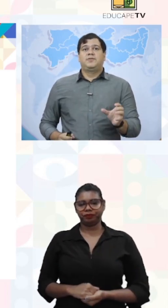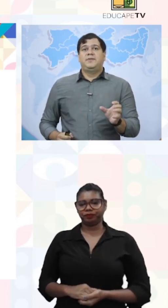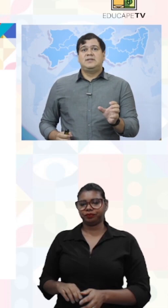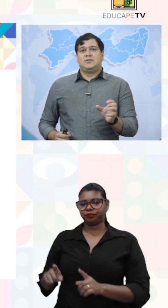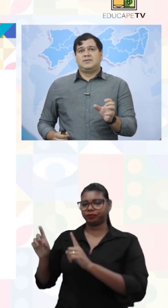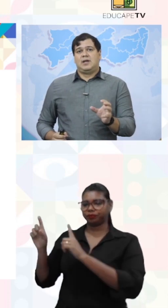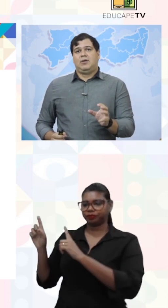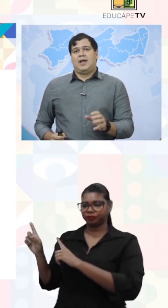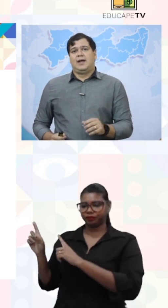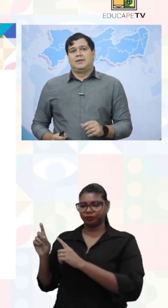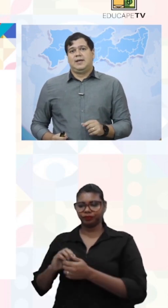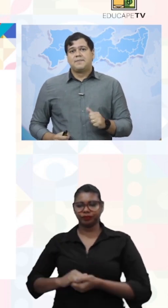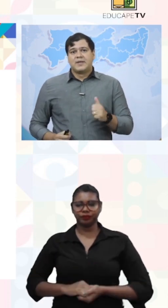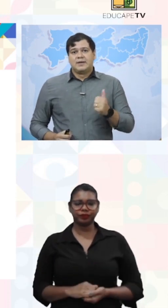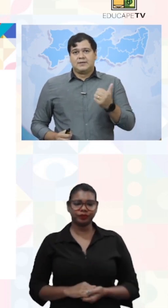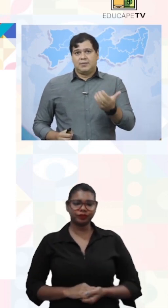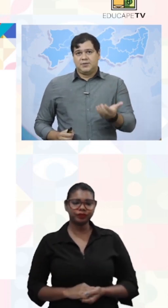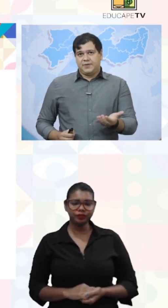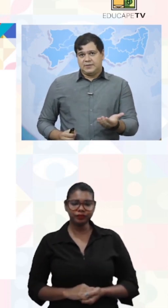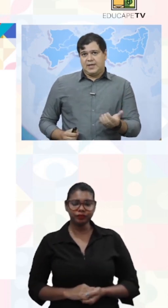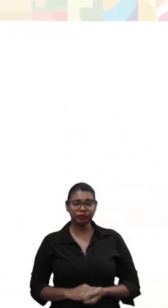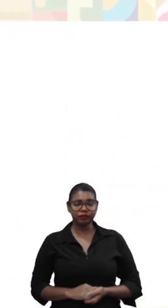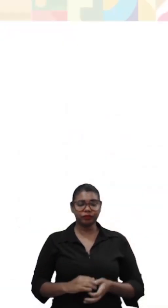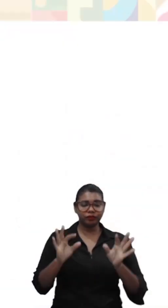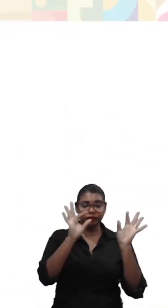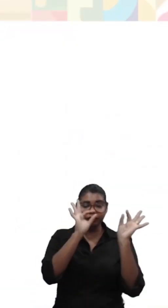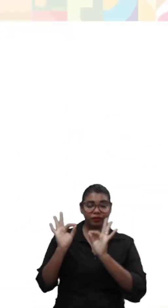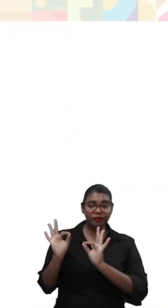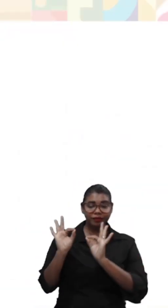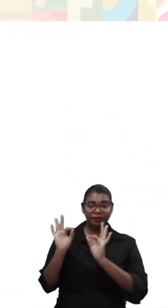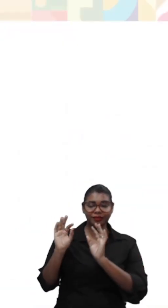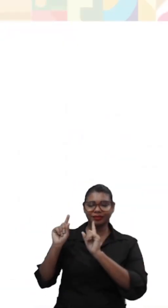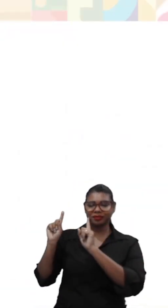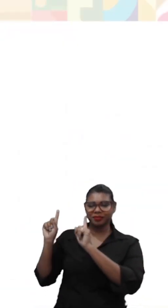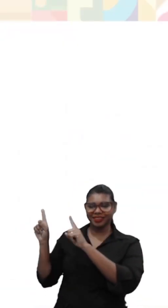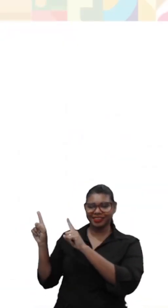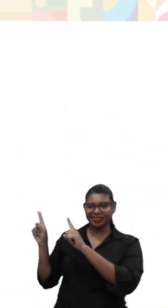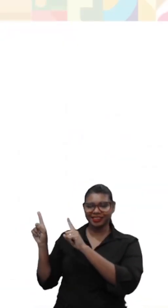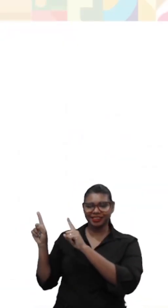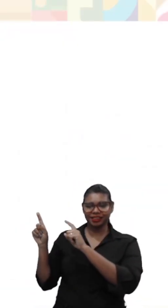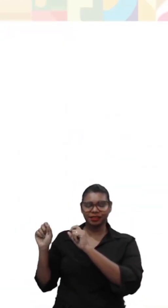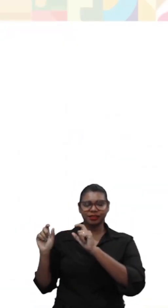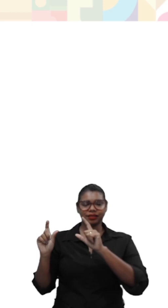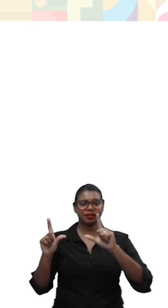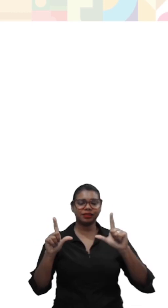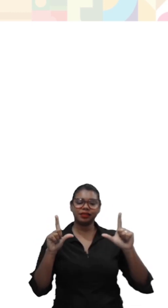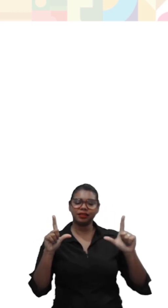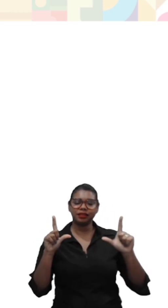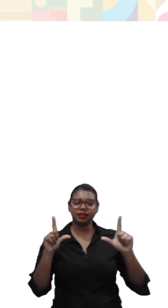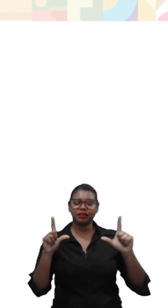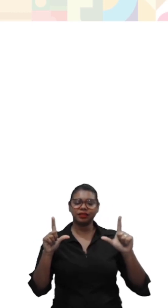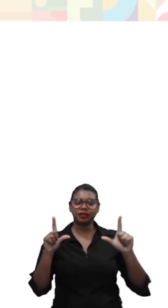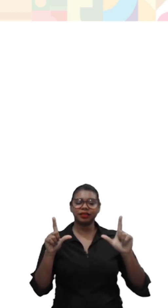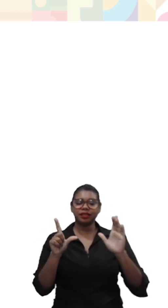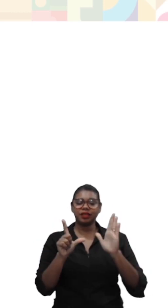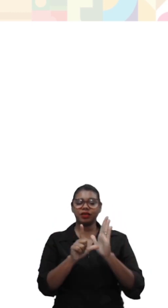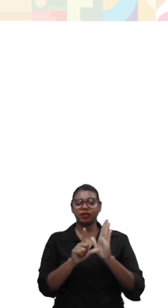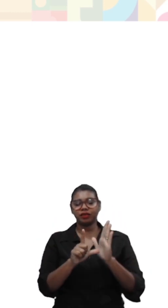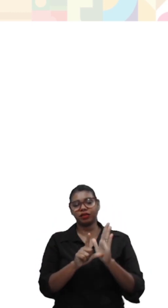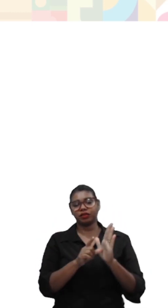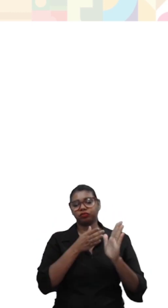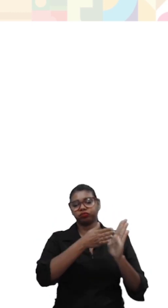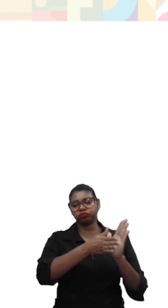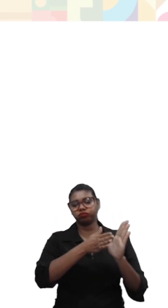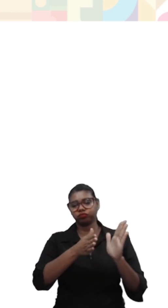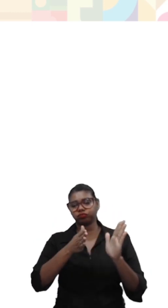Arranjo físico celular, né? Estamos vendo aí a imagem. Essa imagem é uma loja de departamentos,